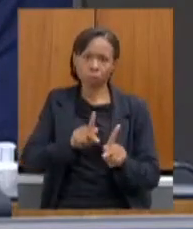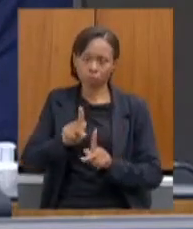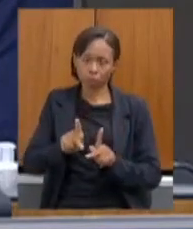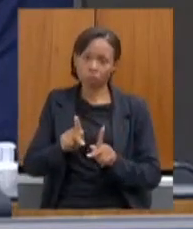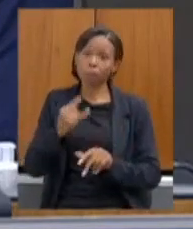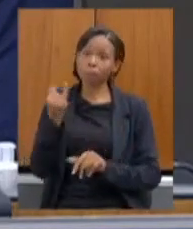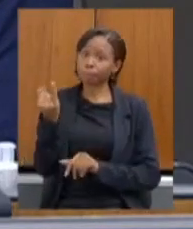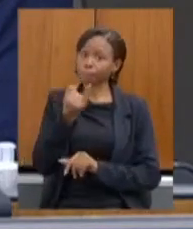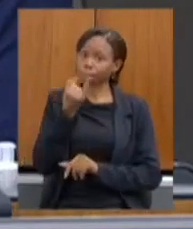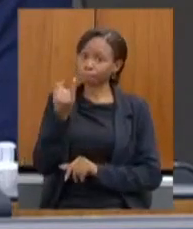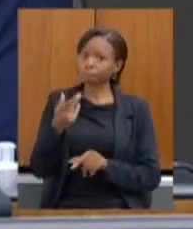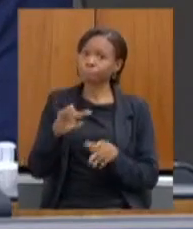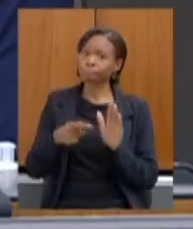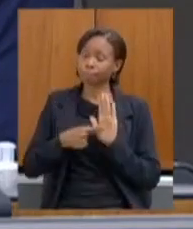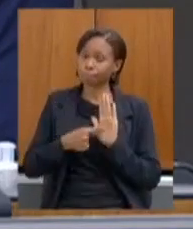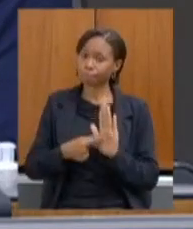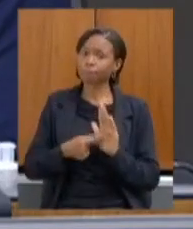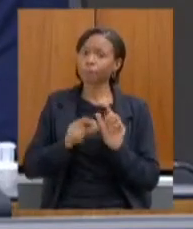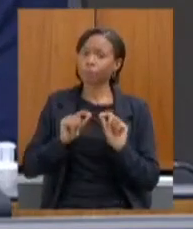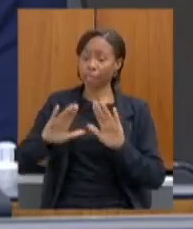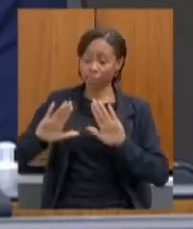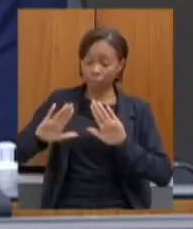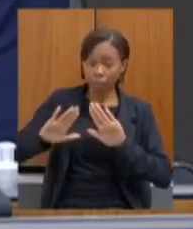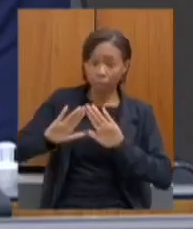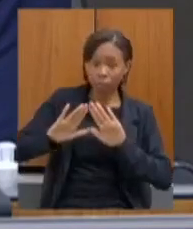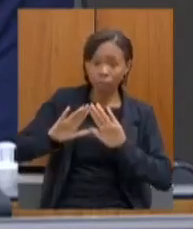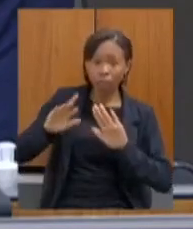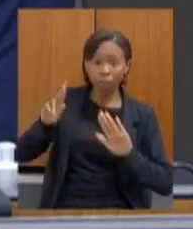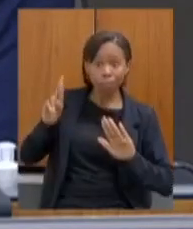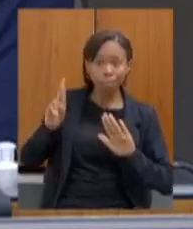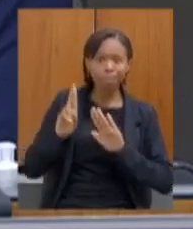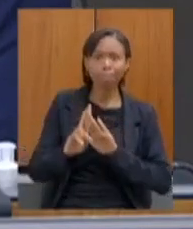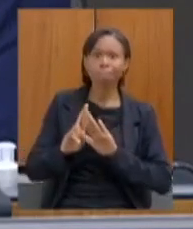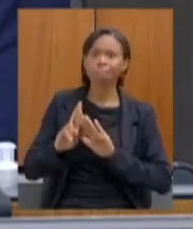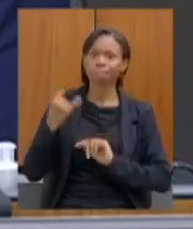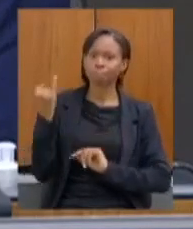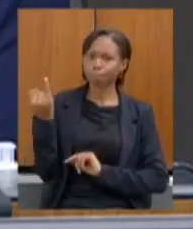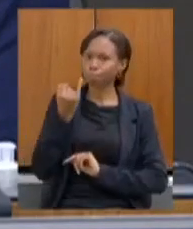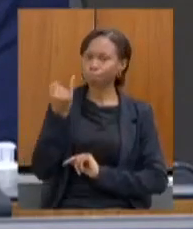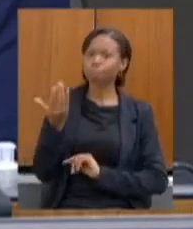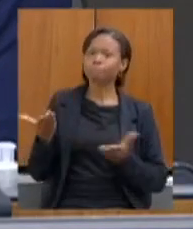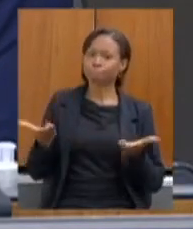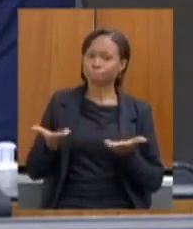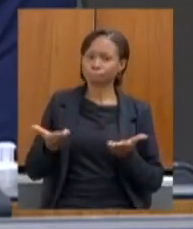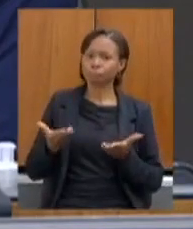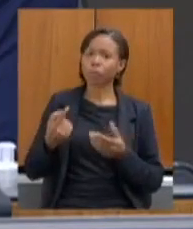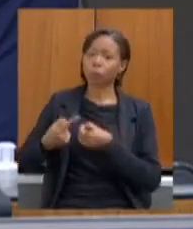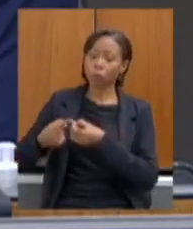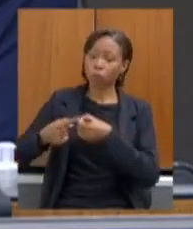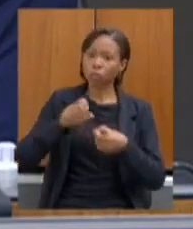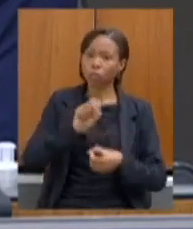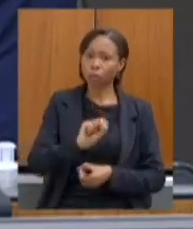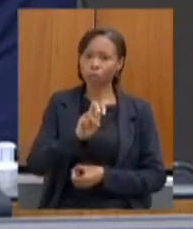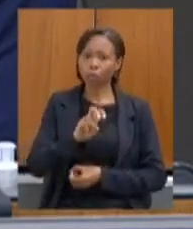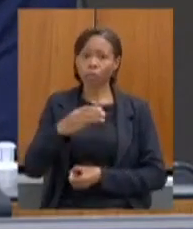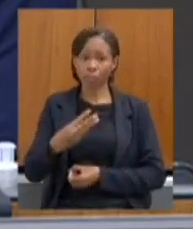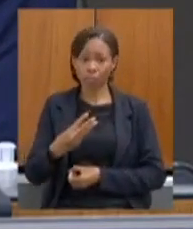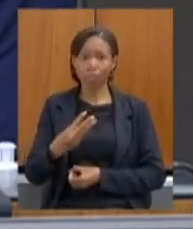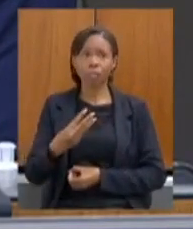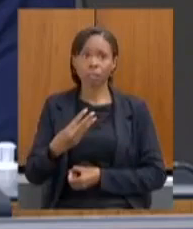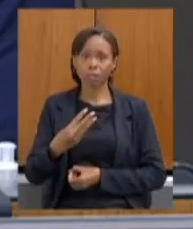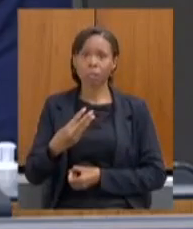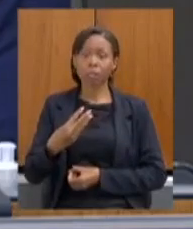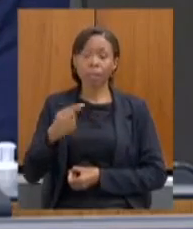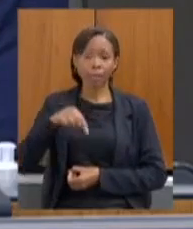a representatividade da Assembleia Legislativa hoje em Minas Gerais, um Estado com 853 municípios, se a gente consegue